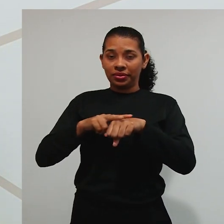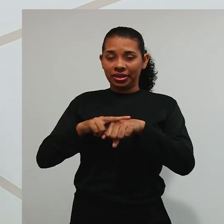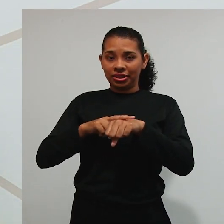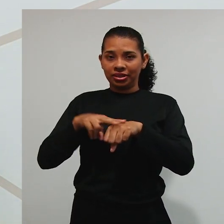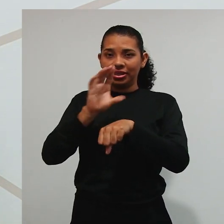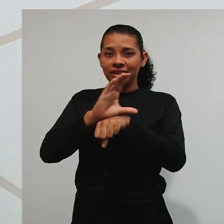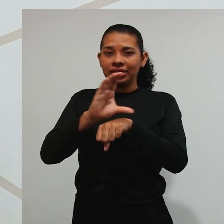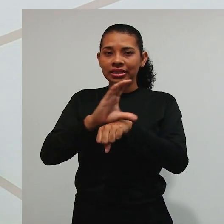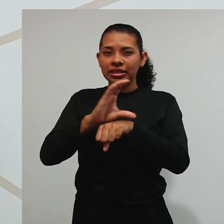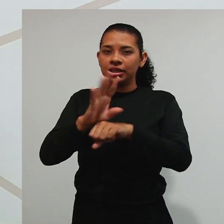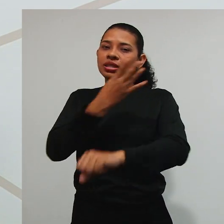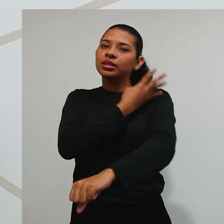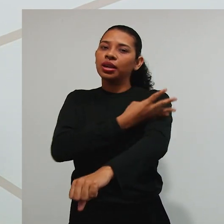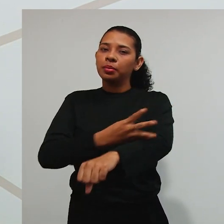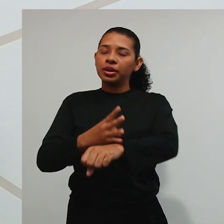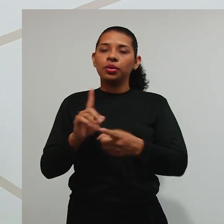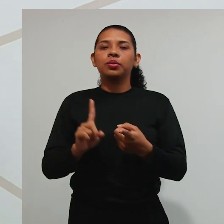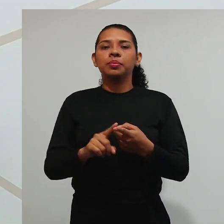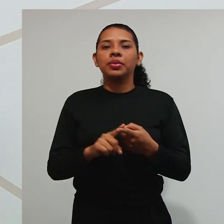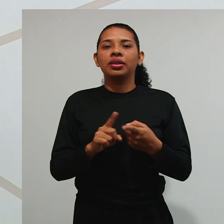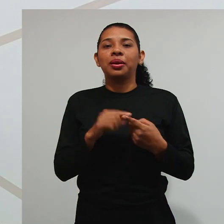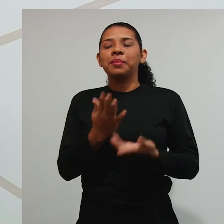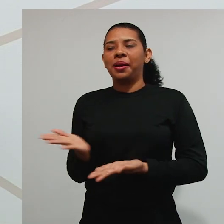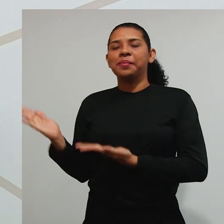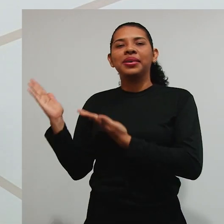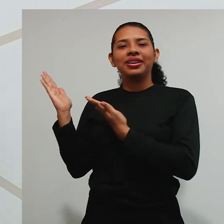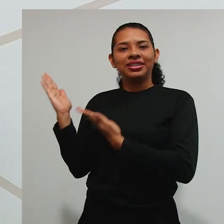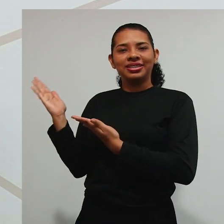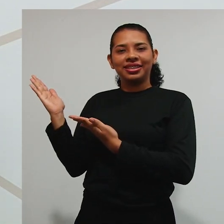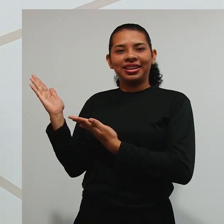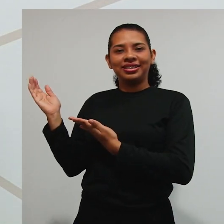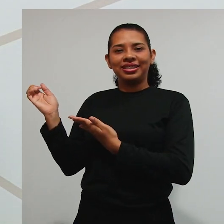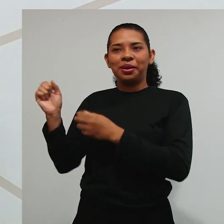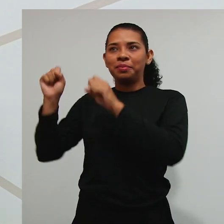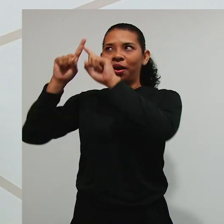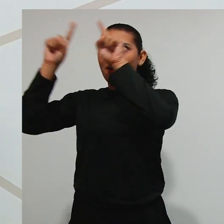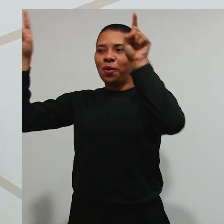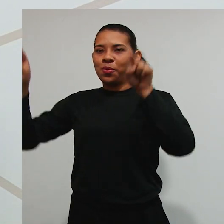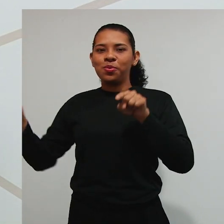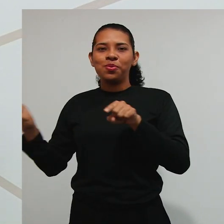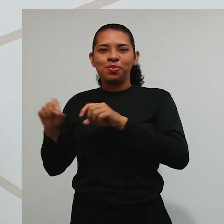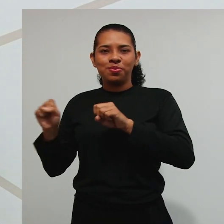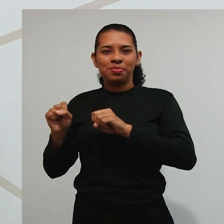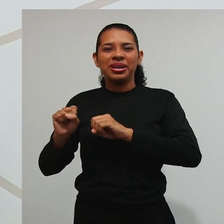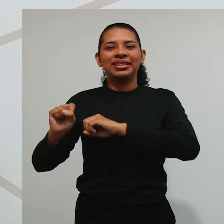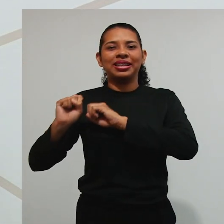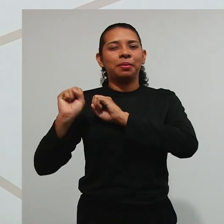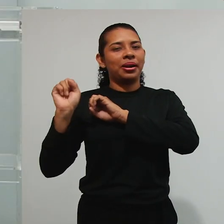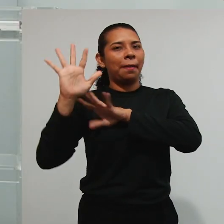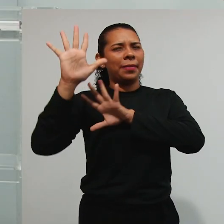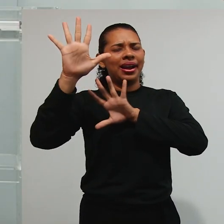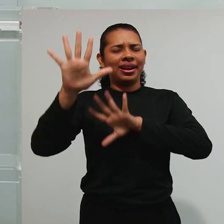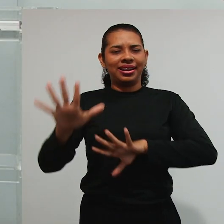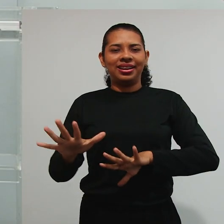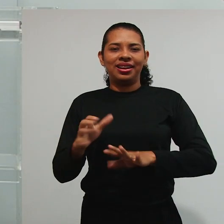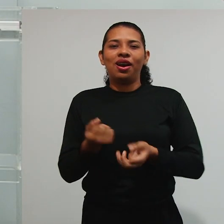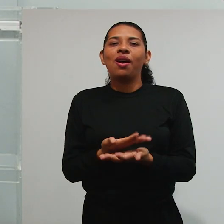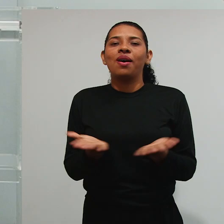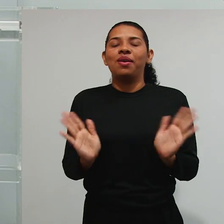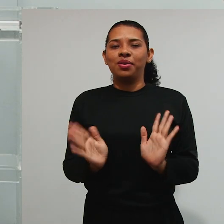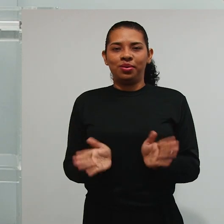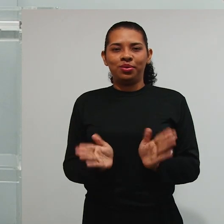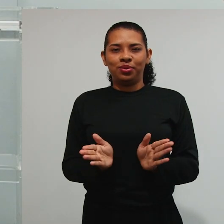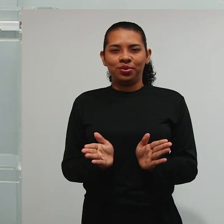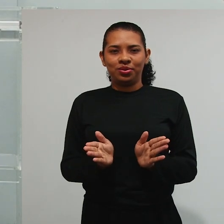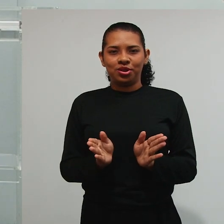e conectores cinza. E à nossa direita aqui, a nossa tela interativa para altas conexões. Nesse episódio,